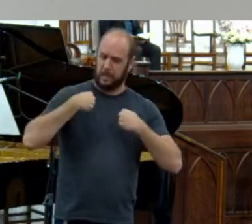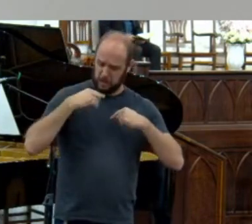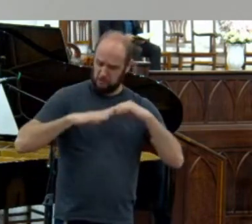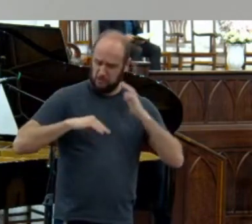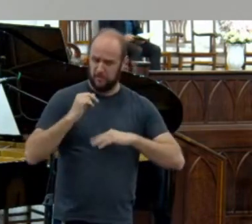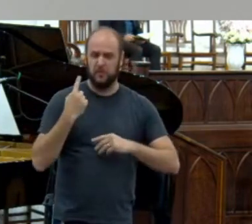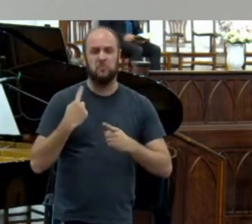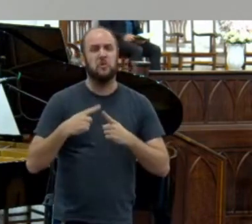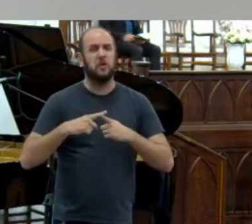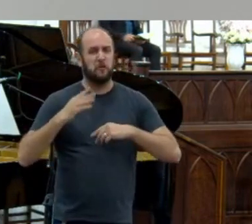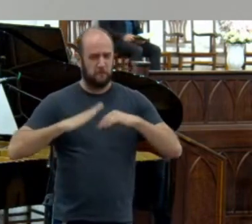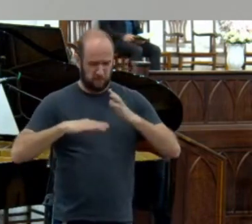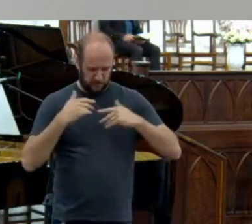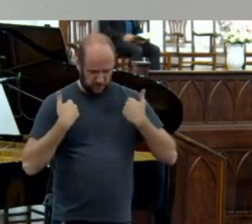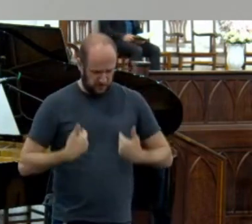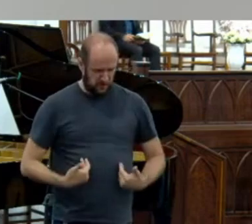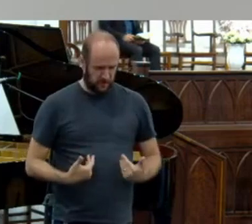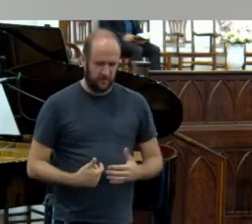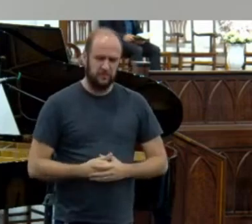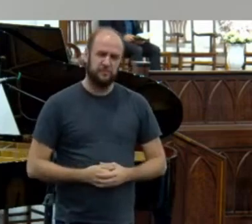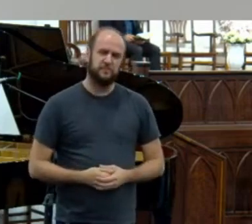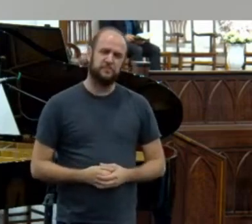Por que tu me fizeste desse jeito?